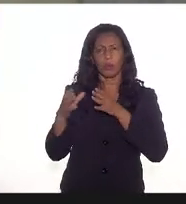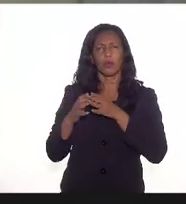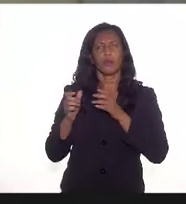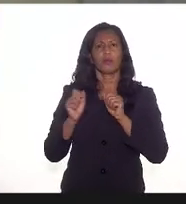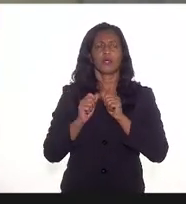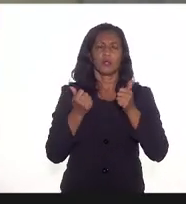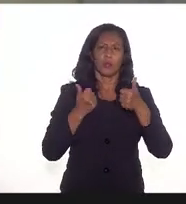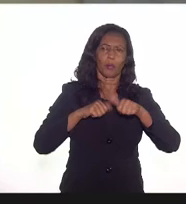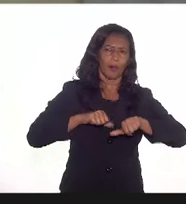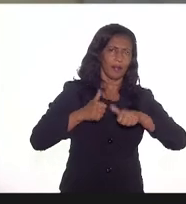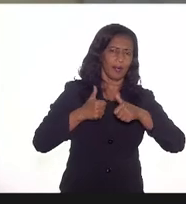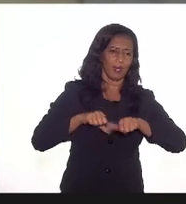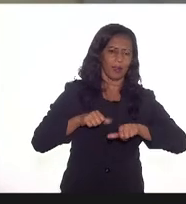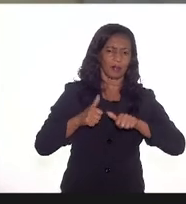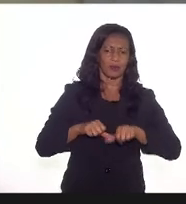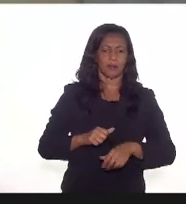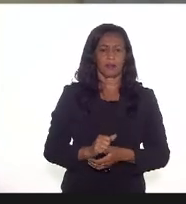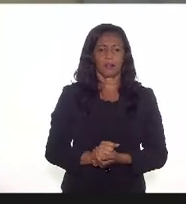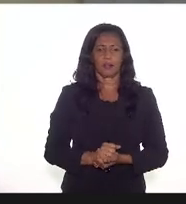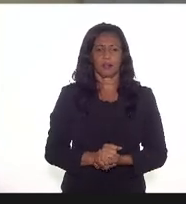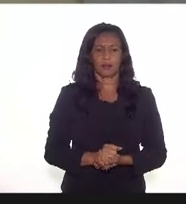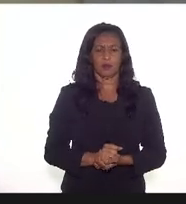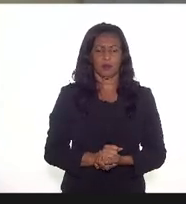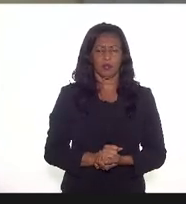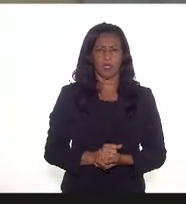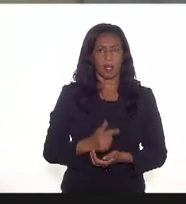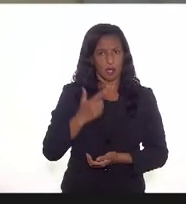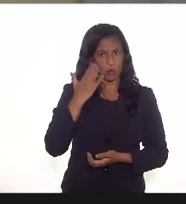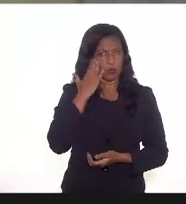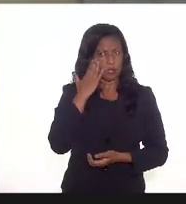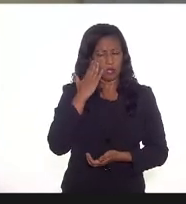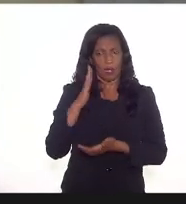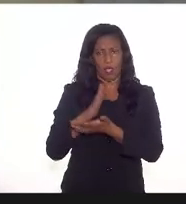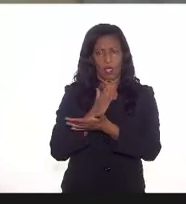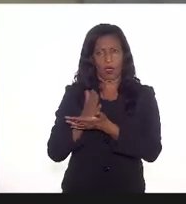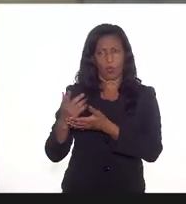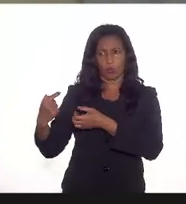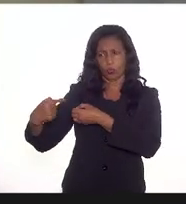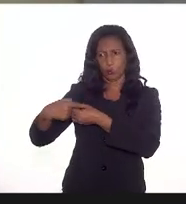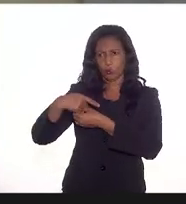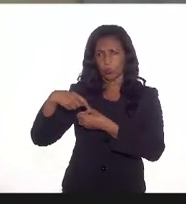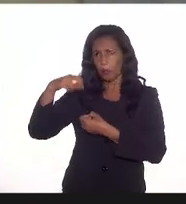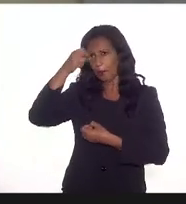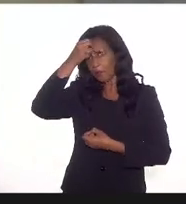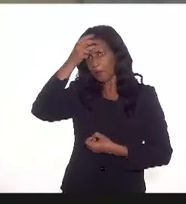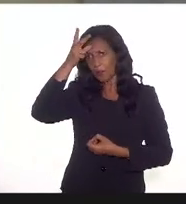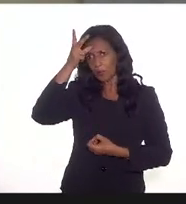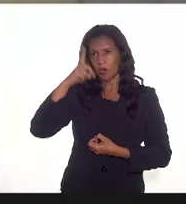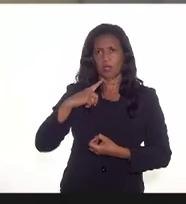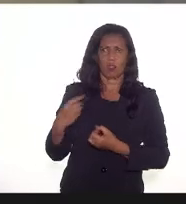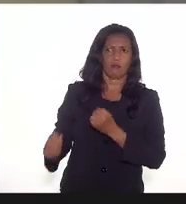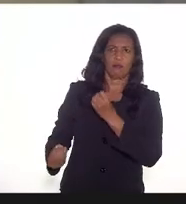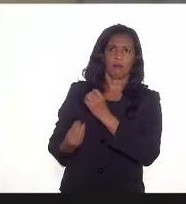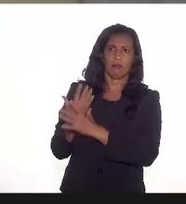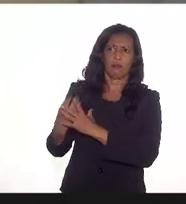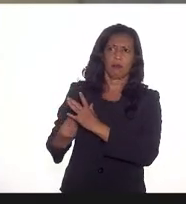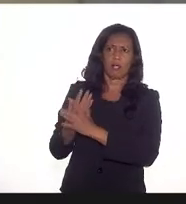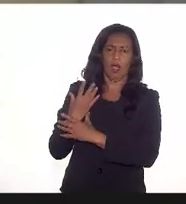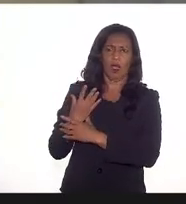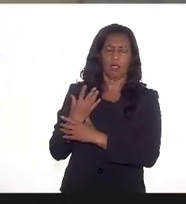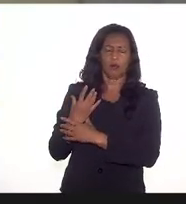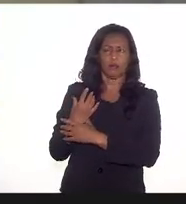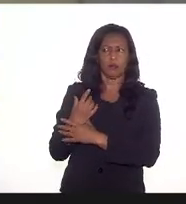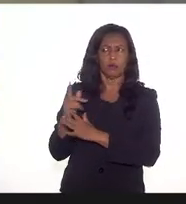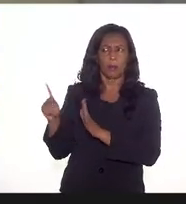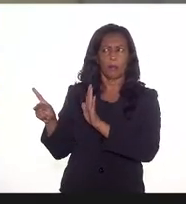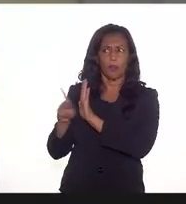eu verifico que alguns municípios têm criado seus fundos, vou